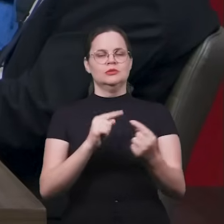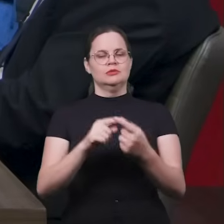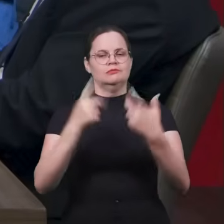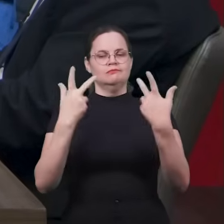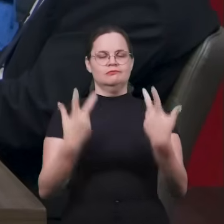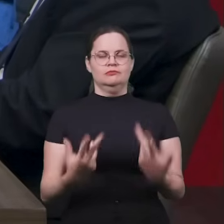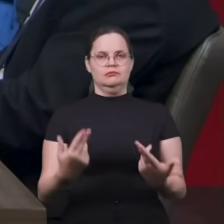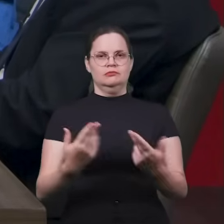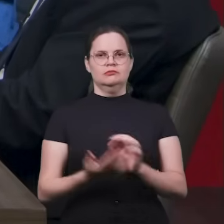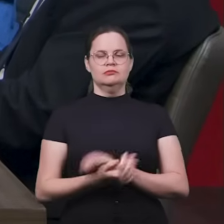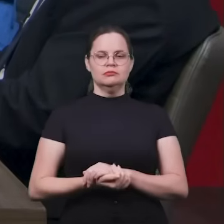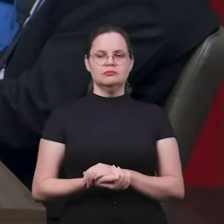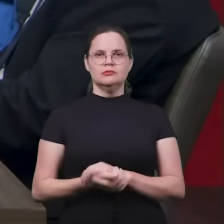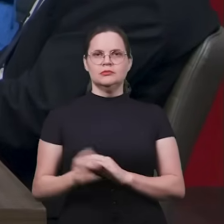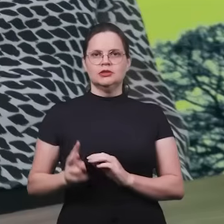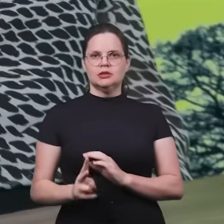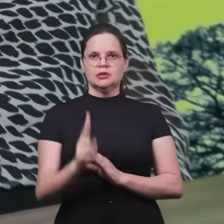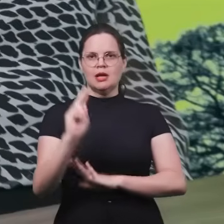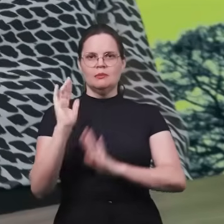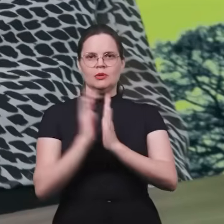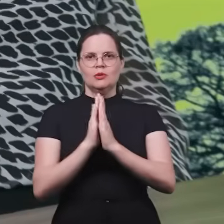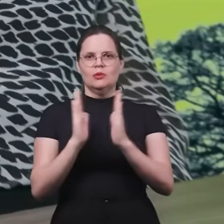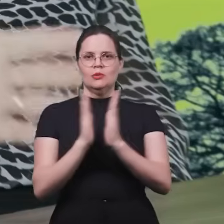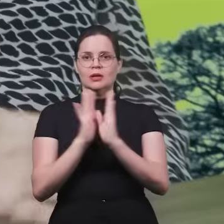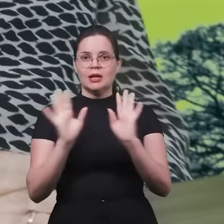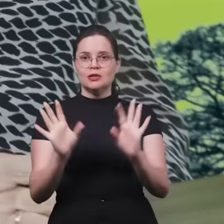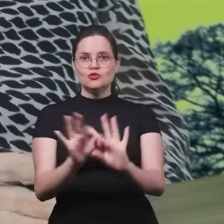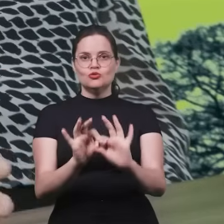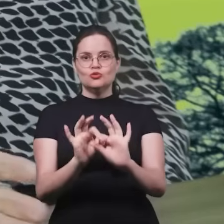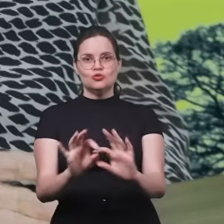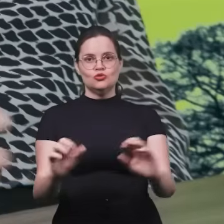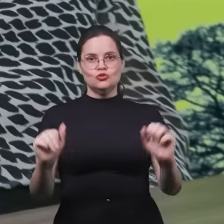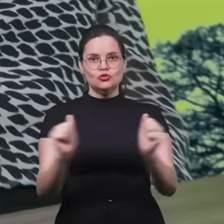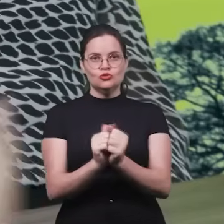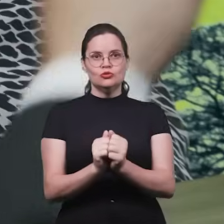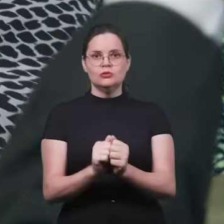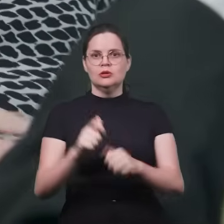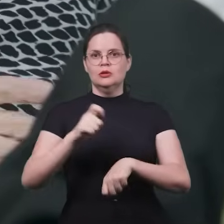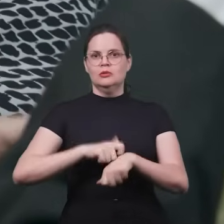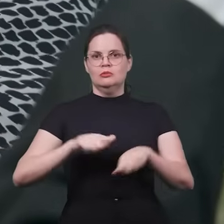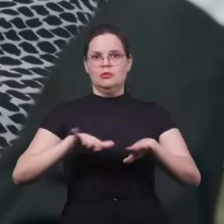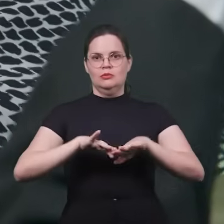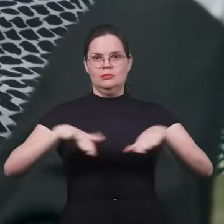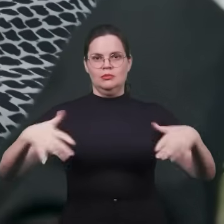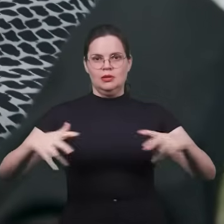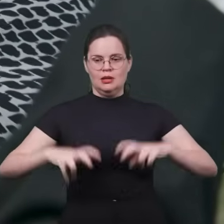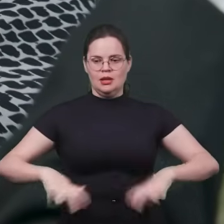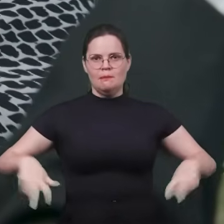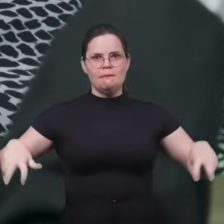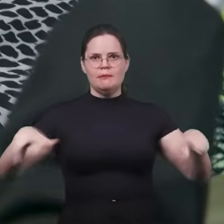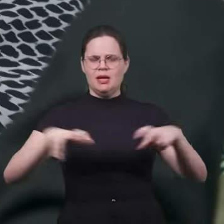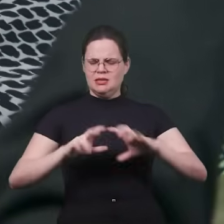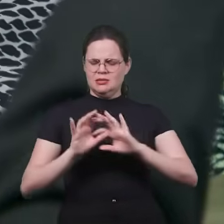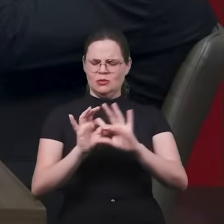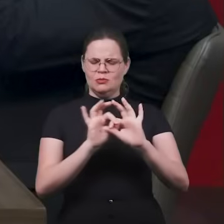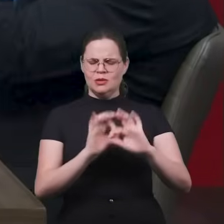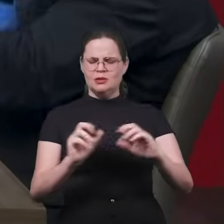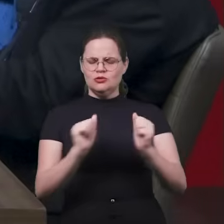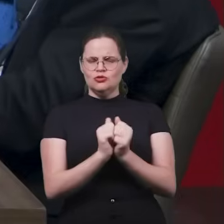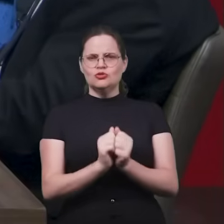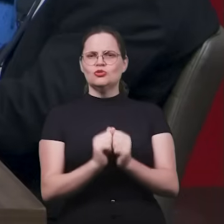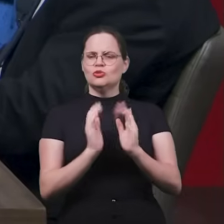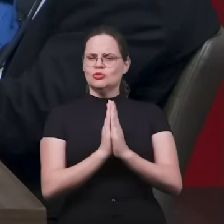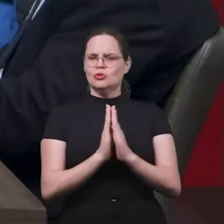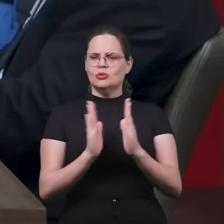propósito, né? E de buscar o Senhor juntos, orar junto à mesa, como o Salmo 28, a mesa, né?